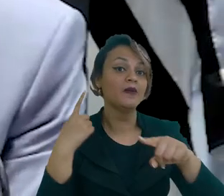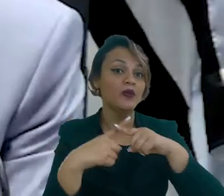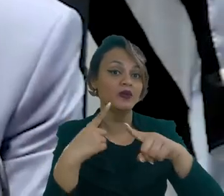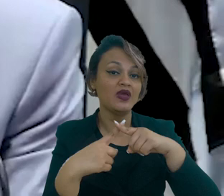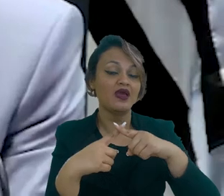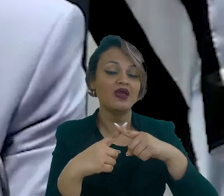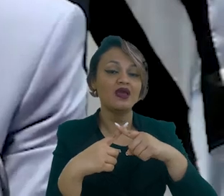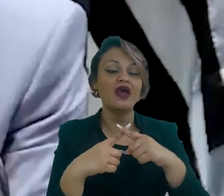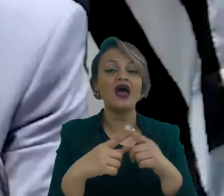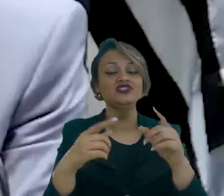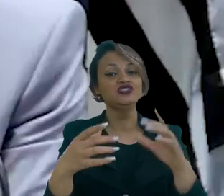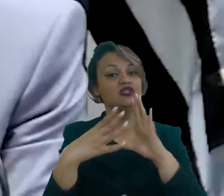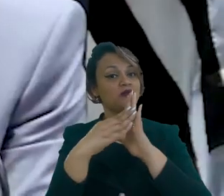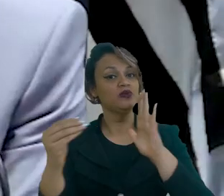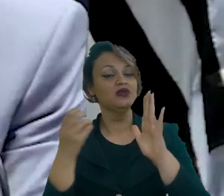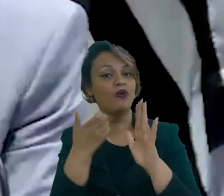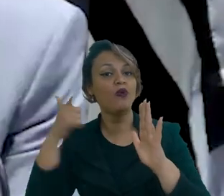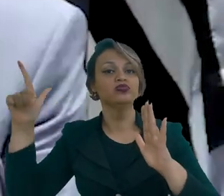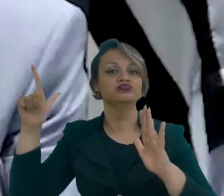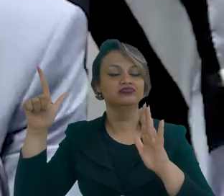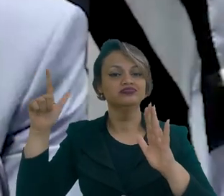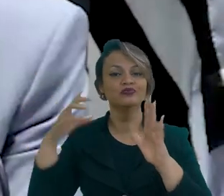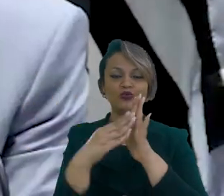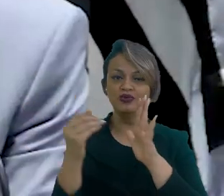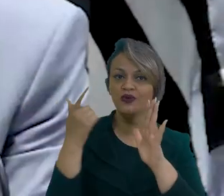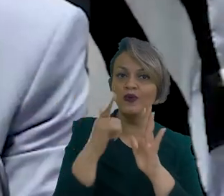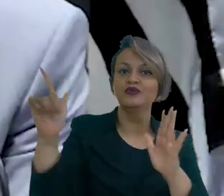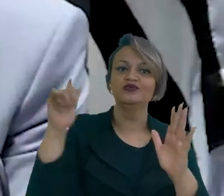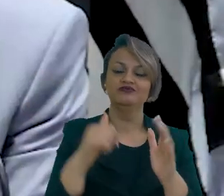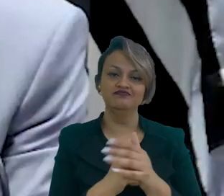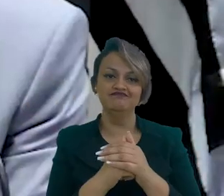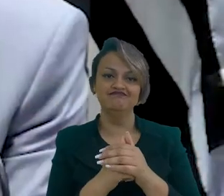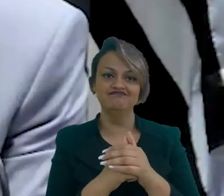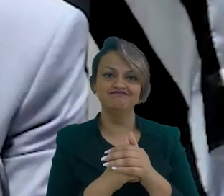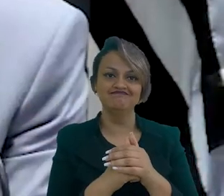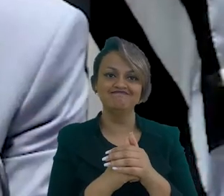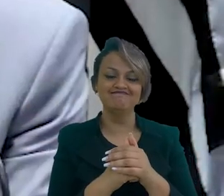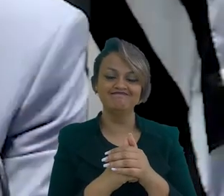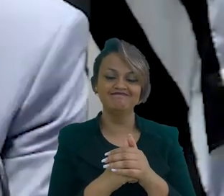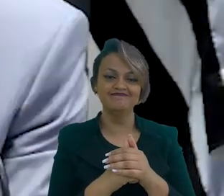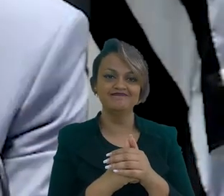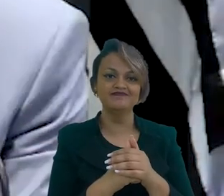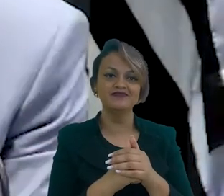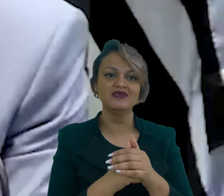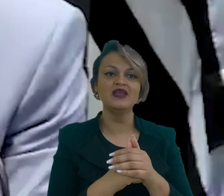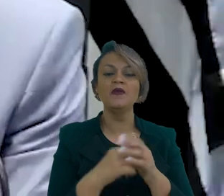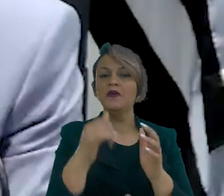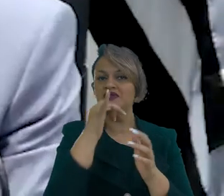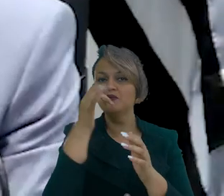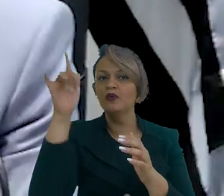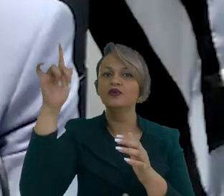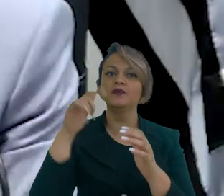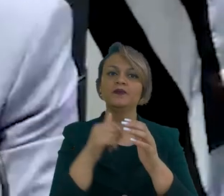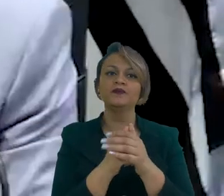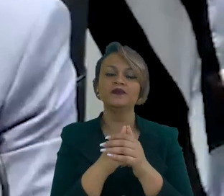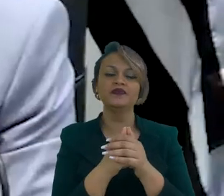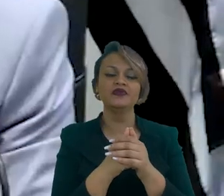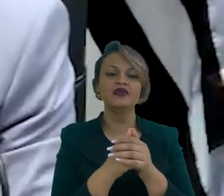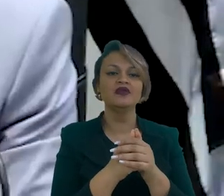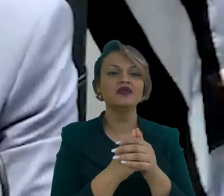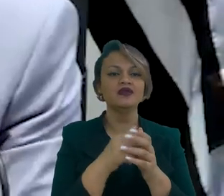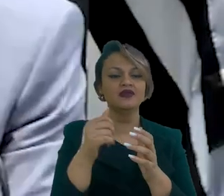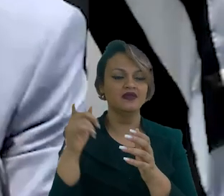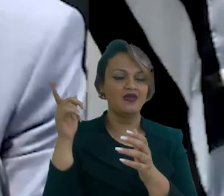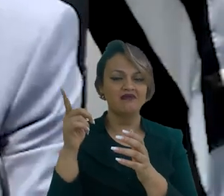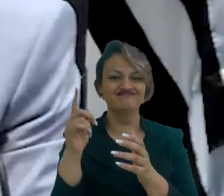é possível a partir de que a gente adota um outro modelo de hierarquia de fontes para esse segmento do direito privado um outro exemplo